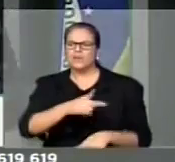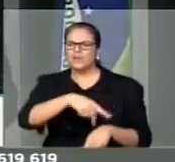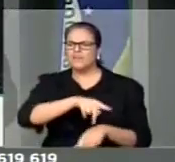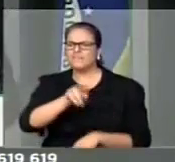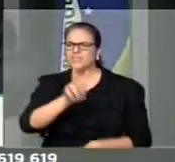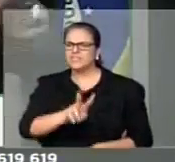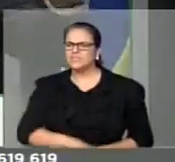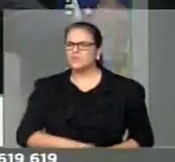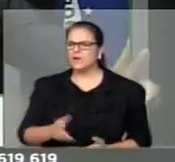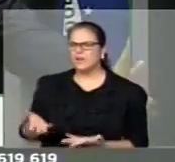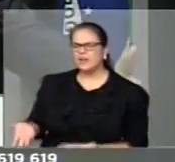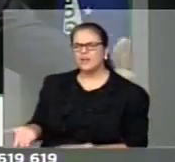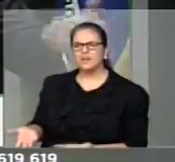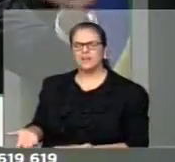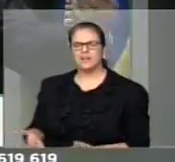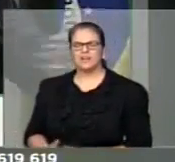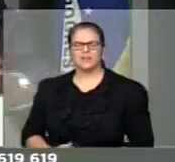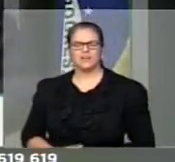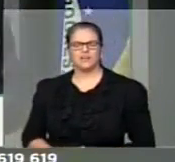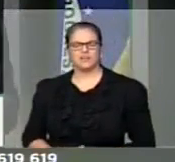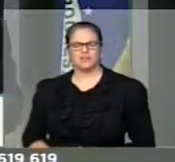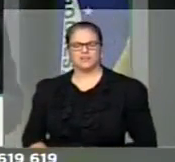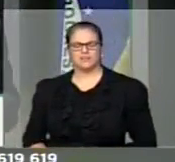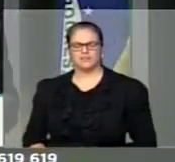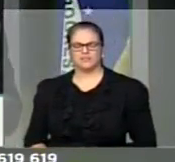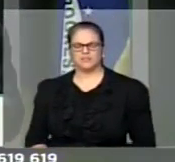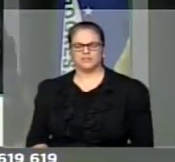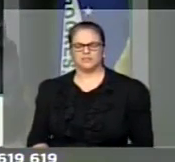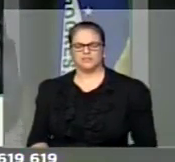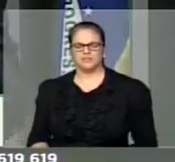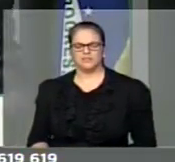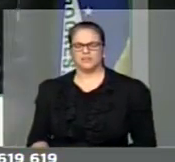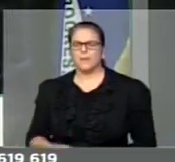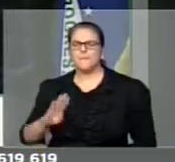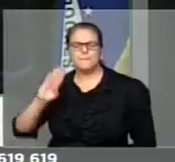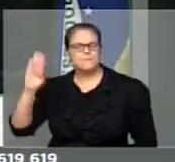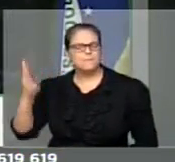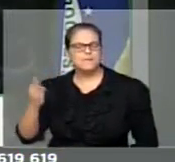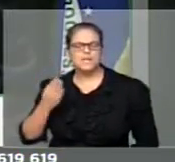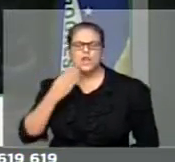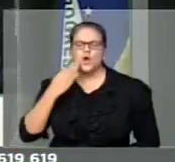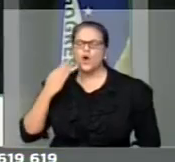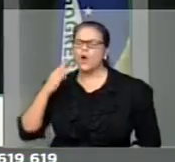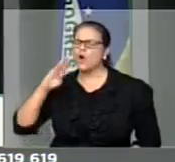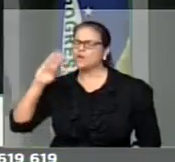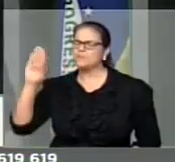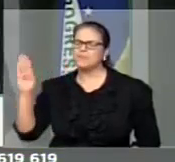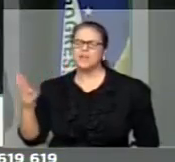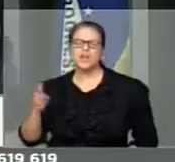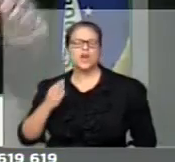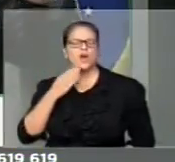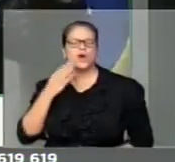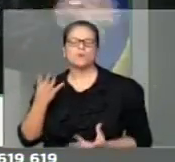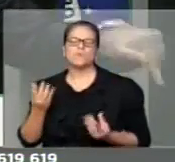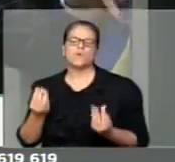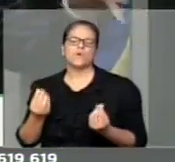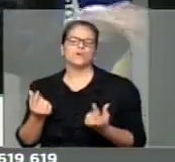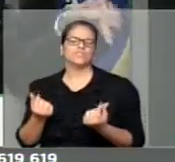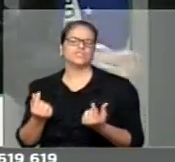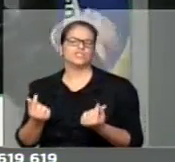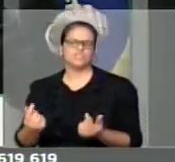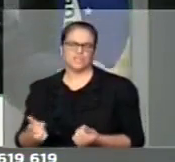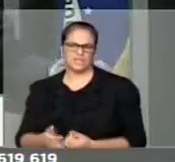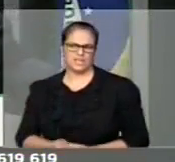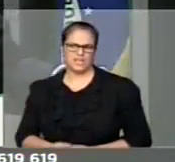às importações e exportações das riquezas brasileiras. Bilhões de reais foram captados em